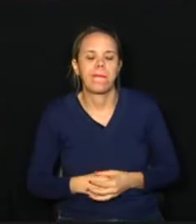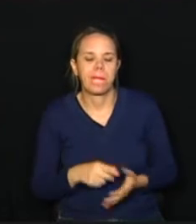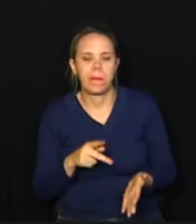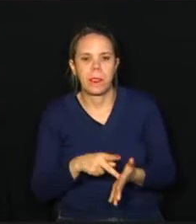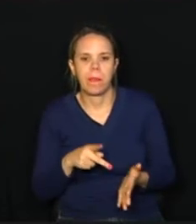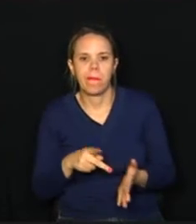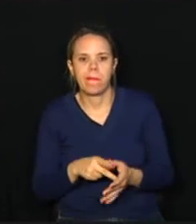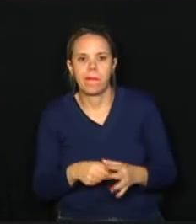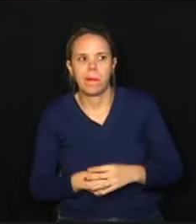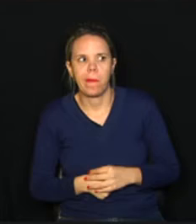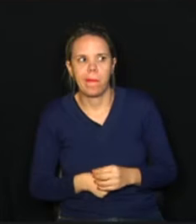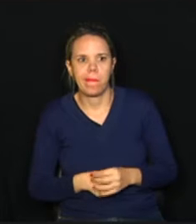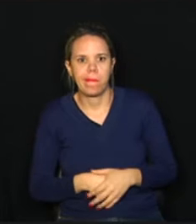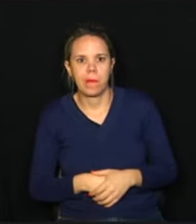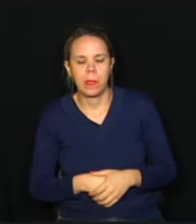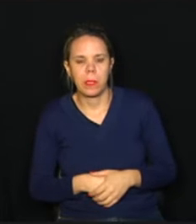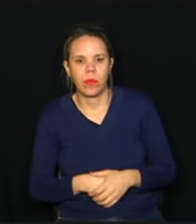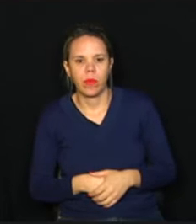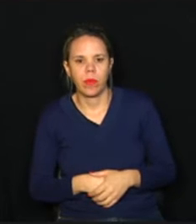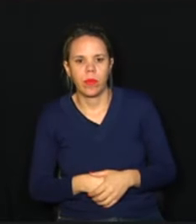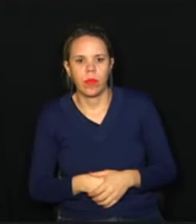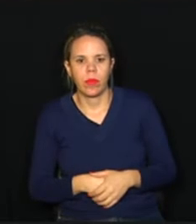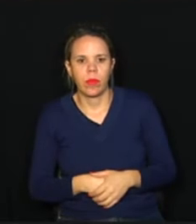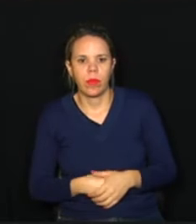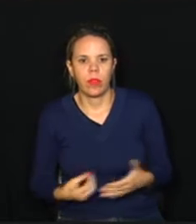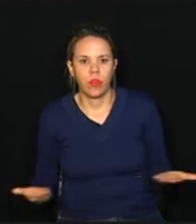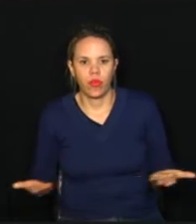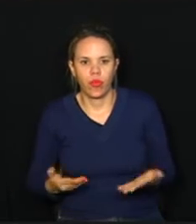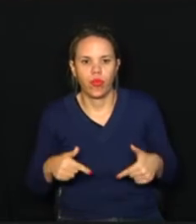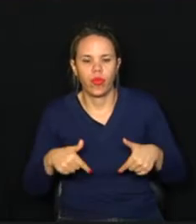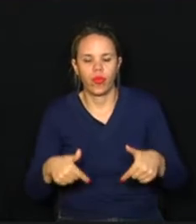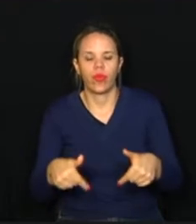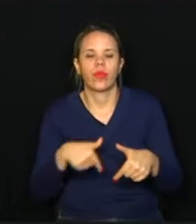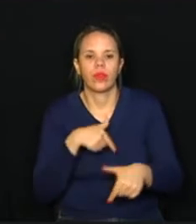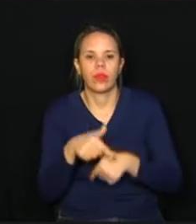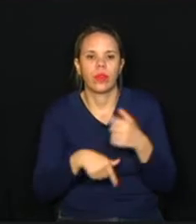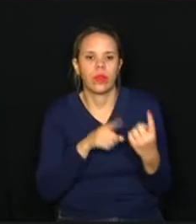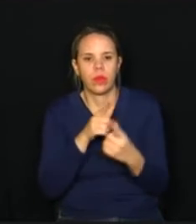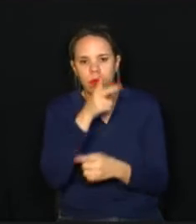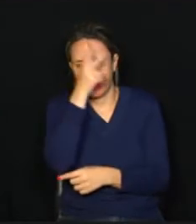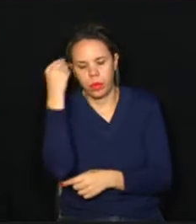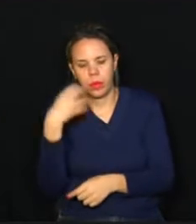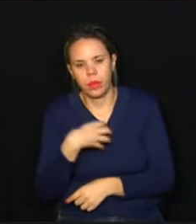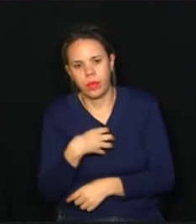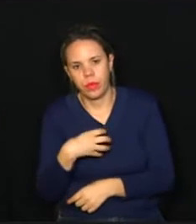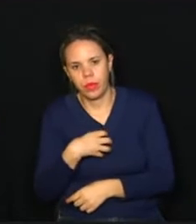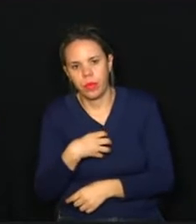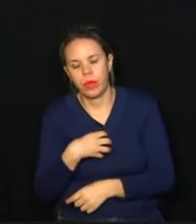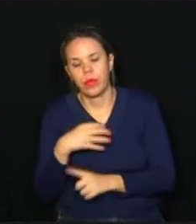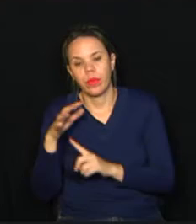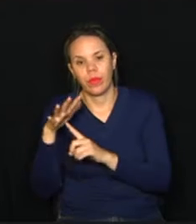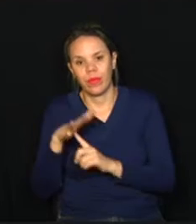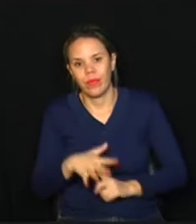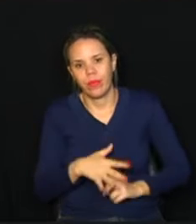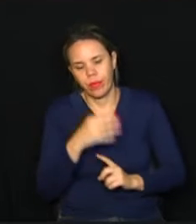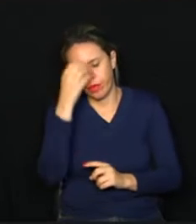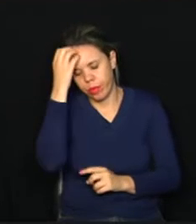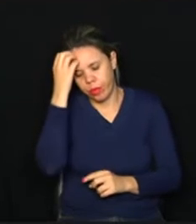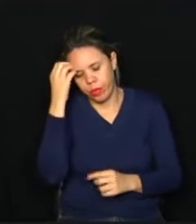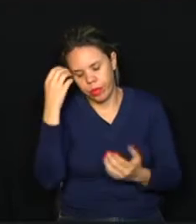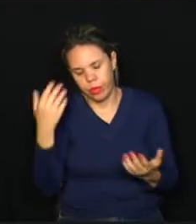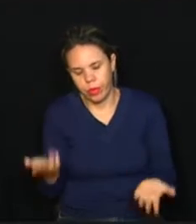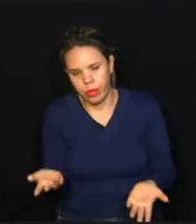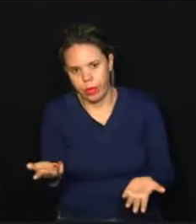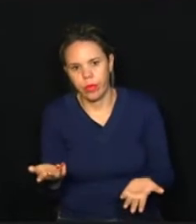verdade, que estão hoje atuando no serviço público e que se sentem oprimidos